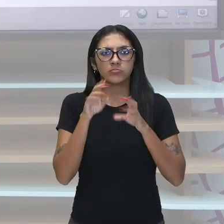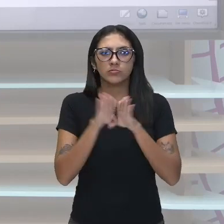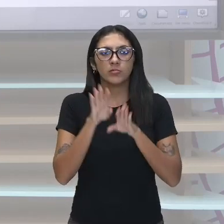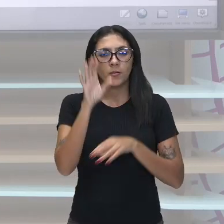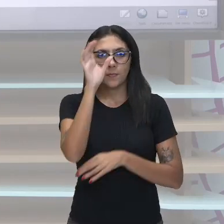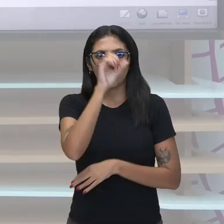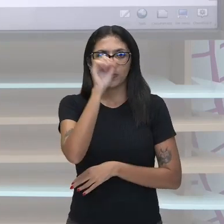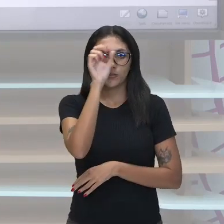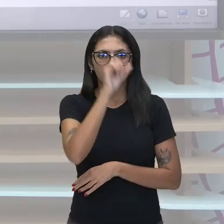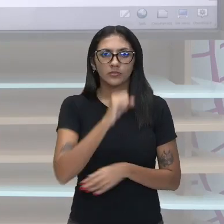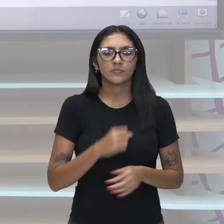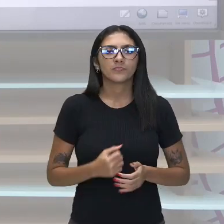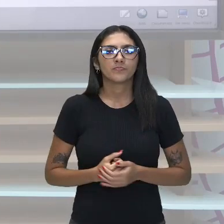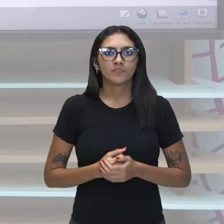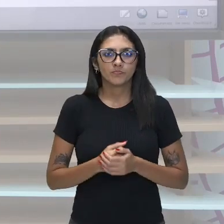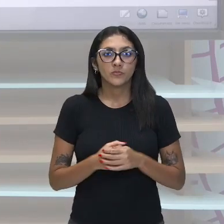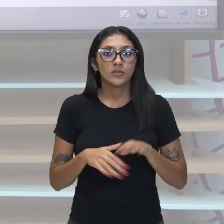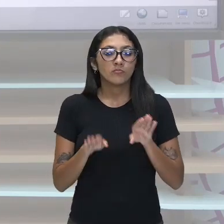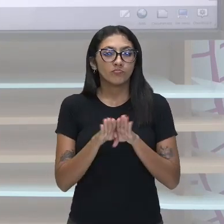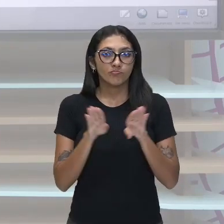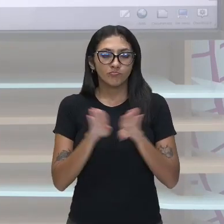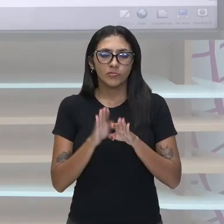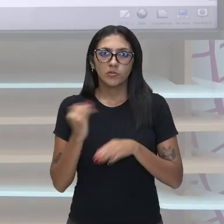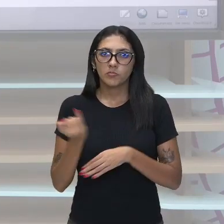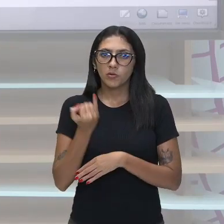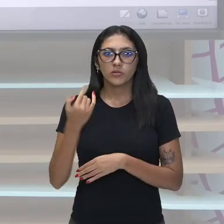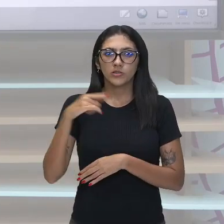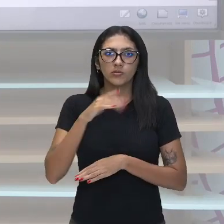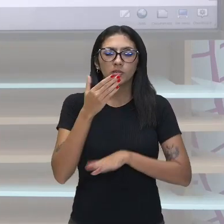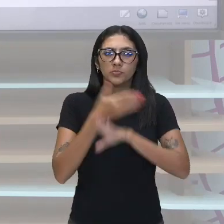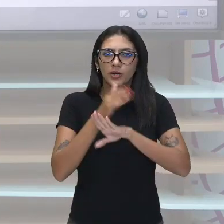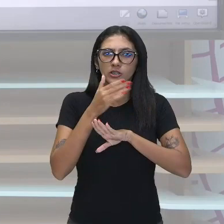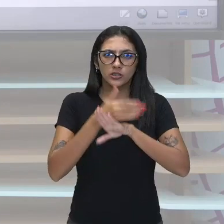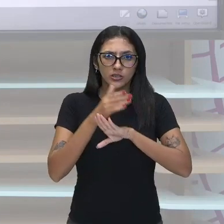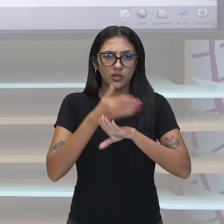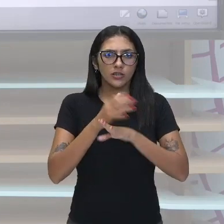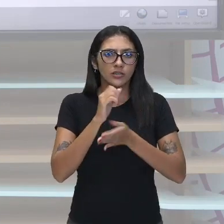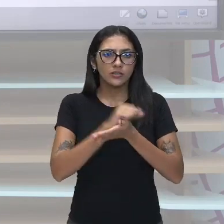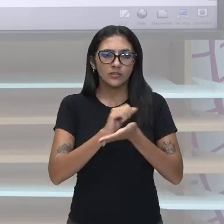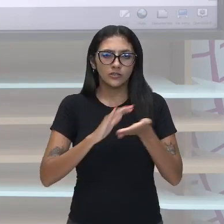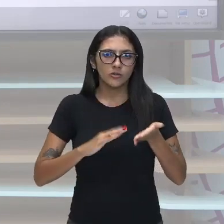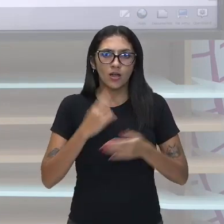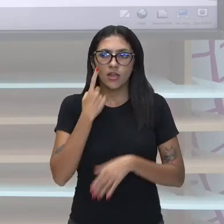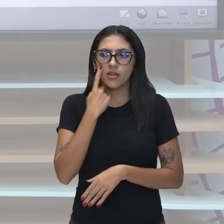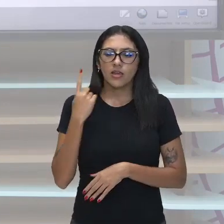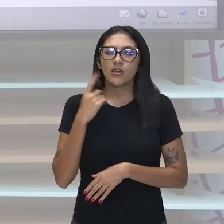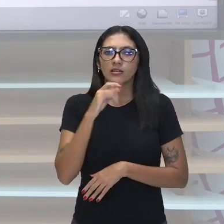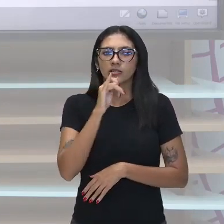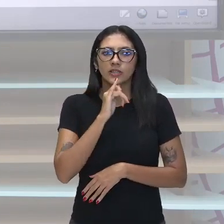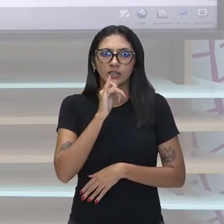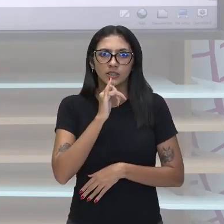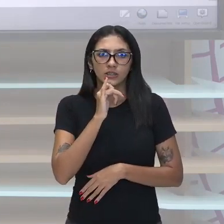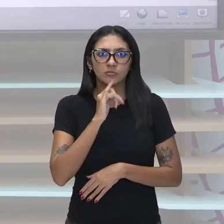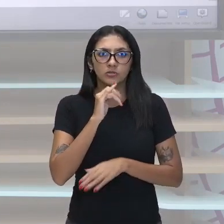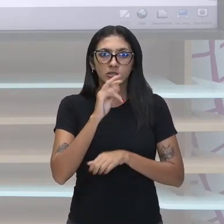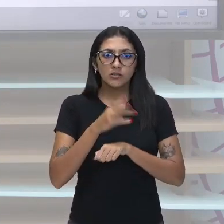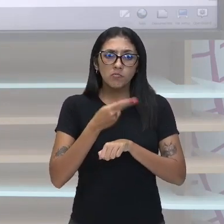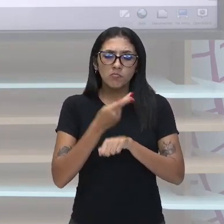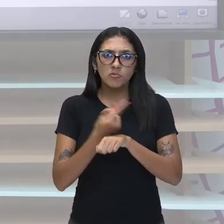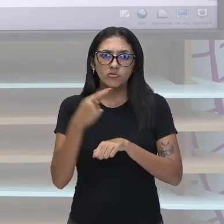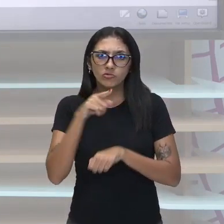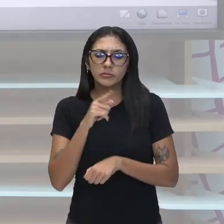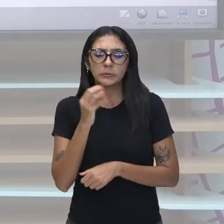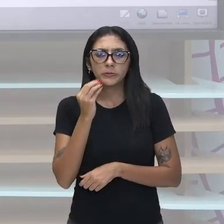também. Mas é importante vocês fazerem as questões. Essas questões que eu estou resolvendo aqui, depois você pega e tenta fazer